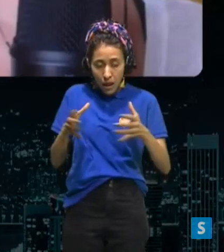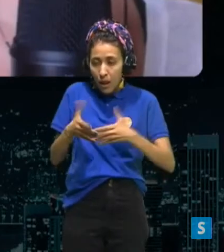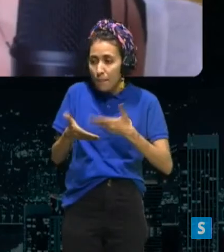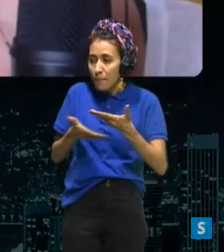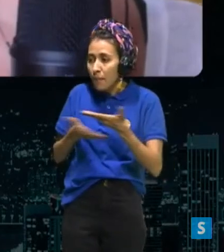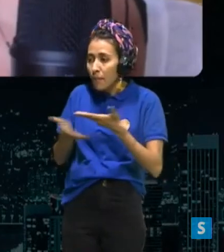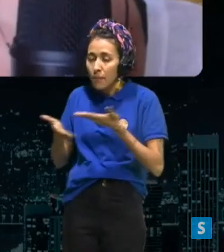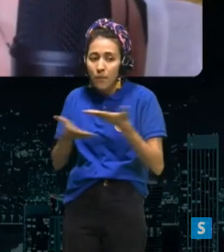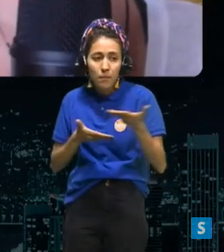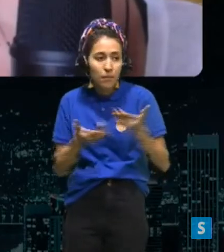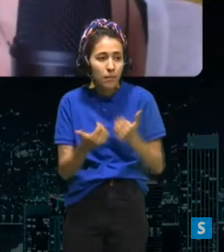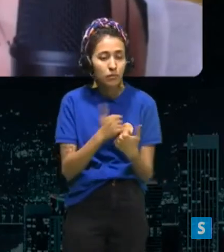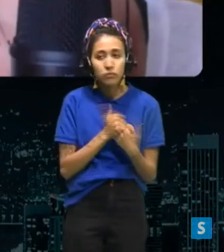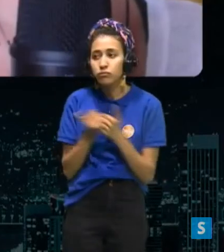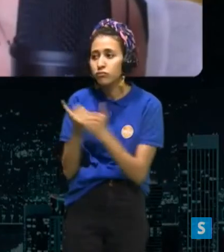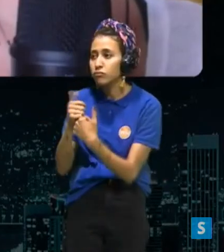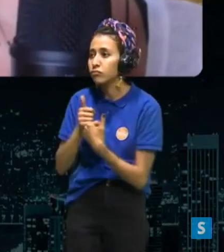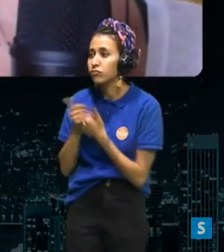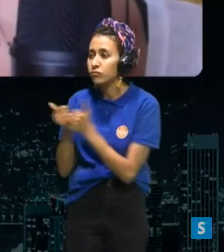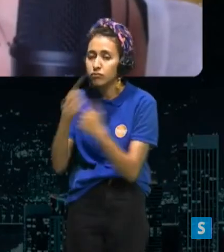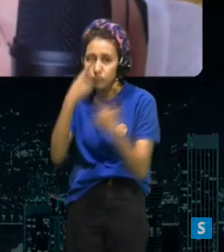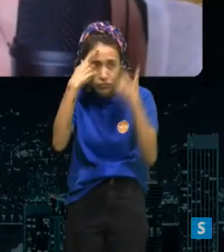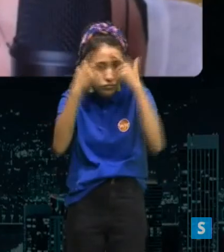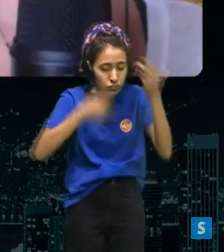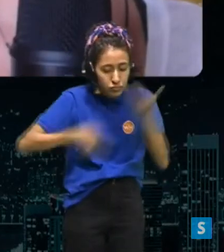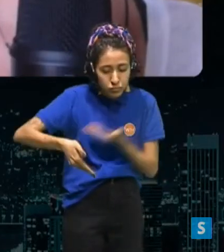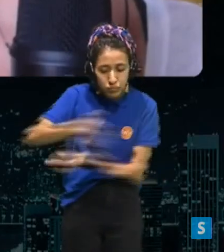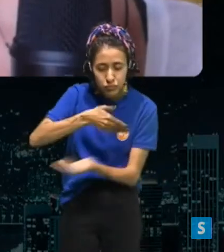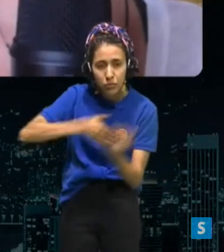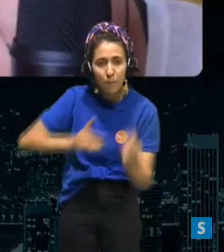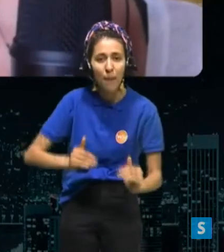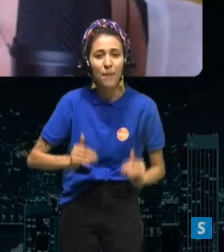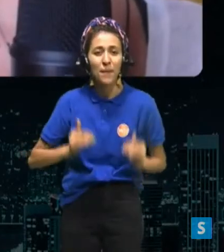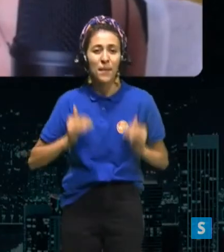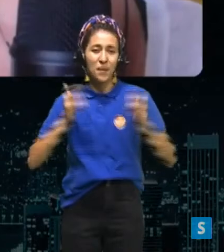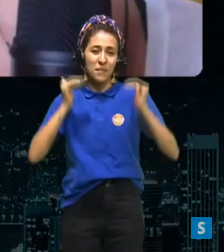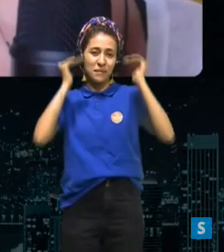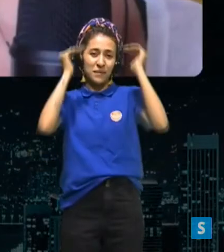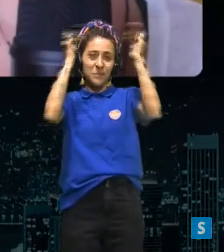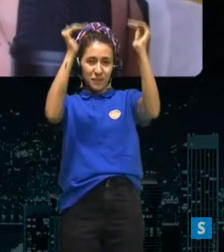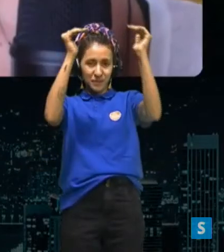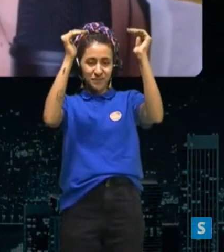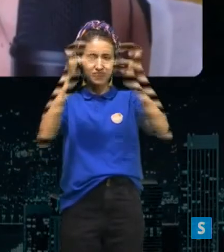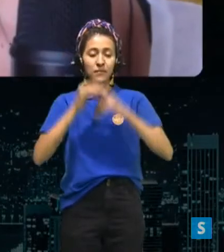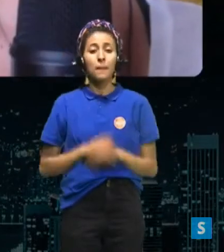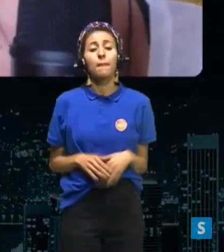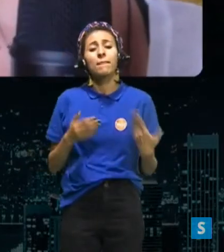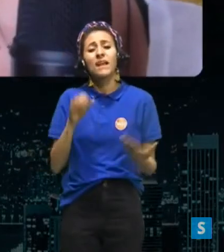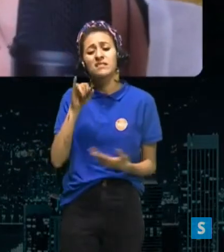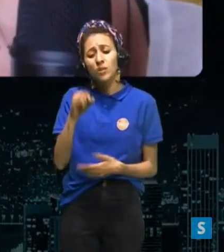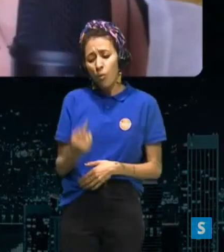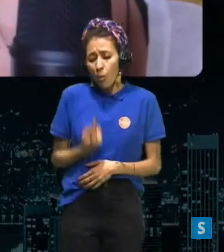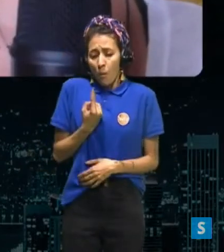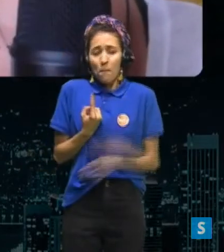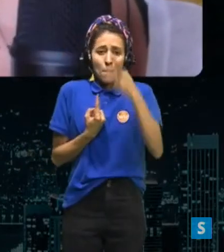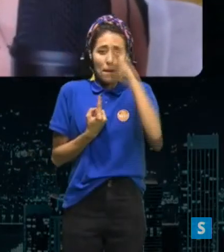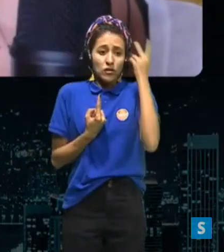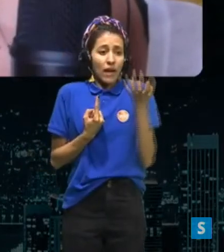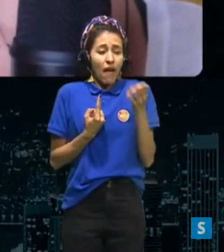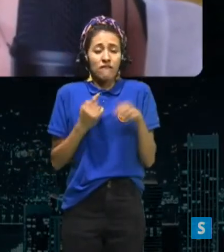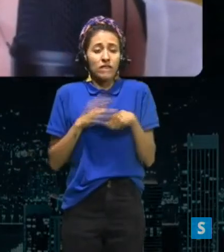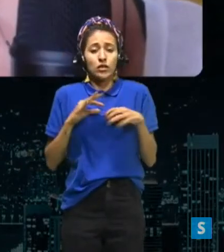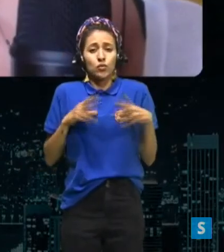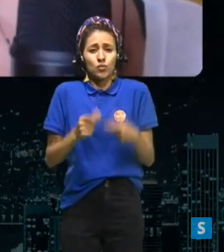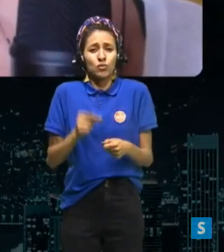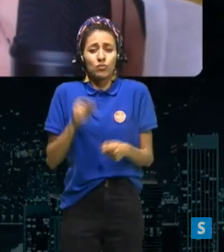colaboração colaborativas para que todos exerçam o seu papel se uma pessoa estiver querendo fazer tudo ele não